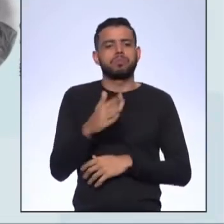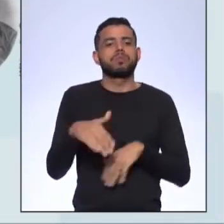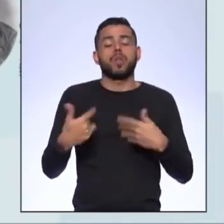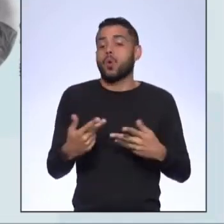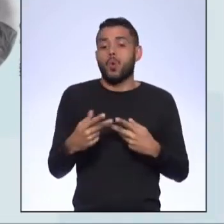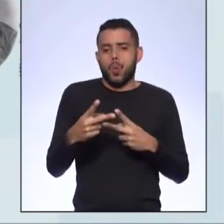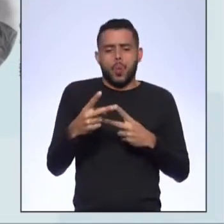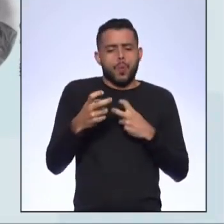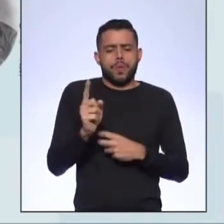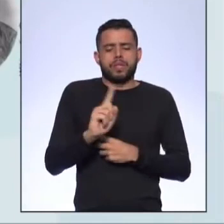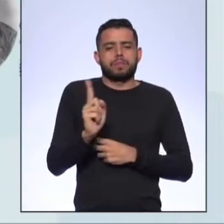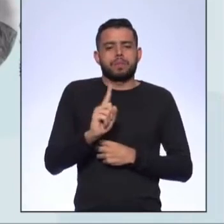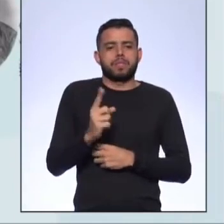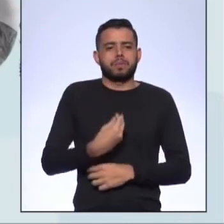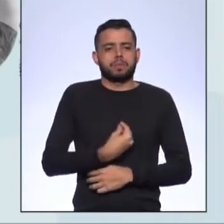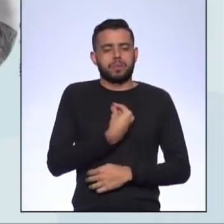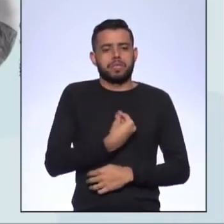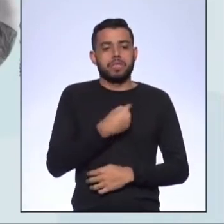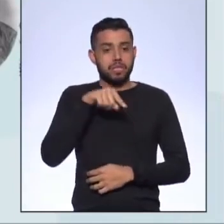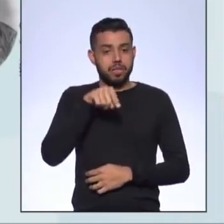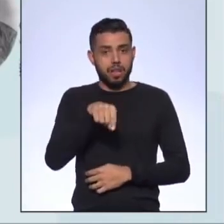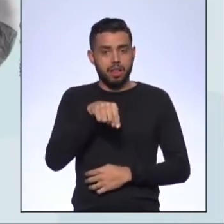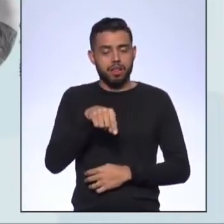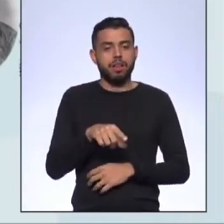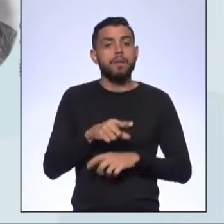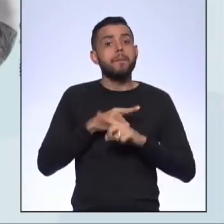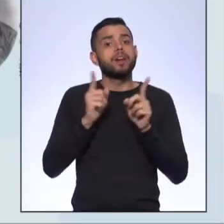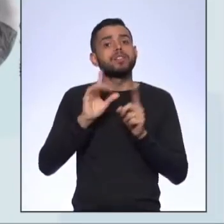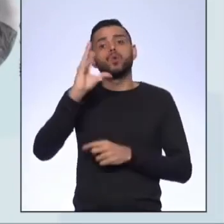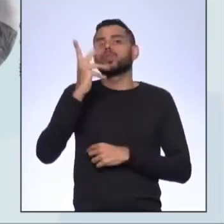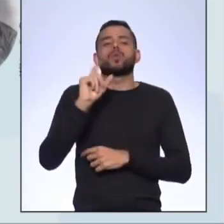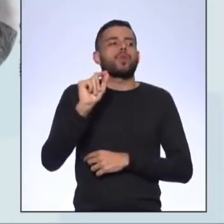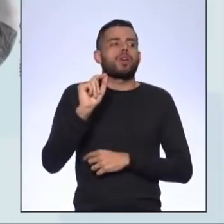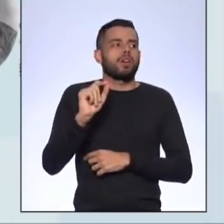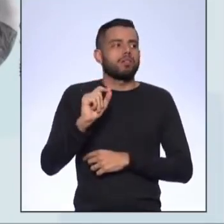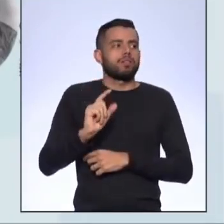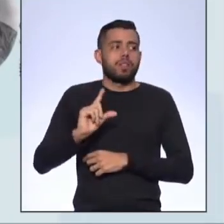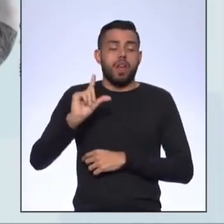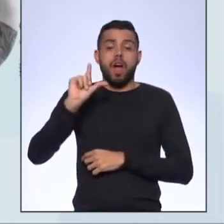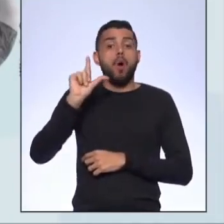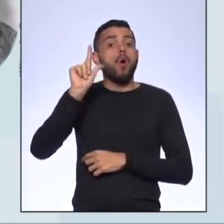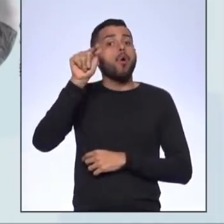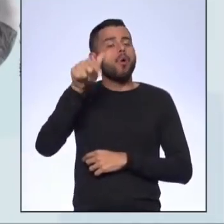perceptível a presença dela. Só que o que aconteceu que depois, na outra